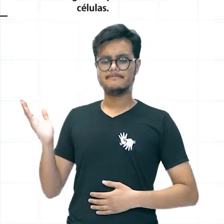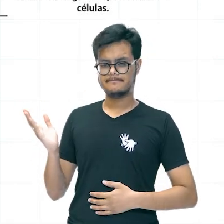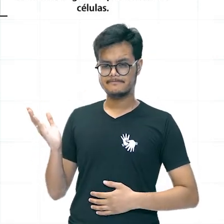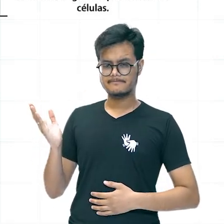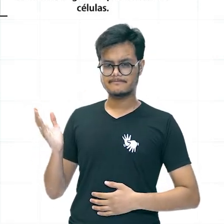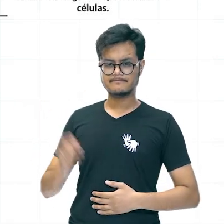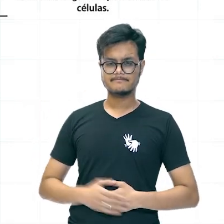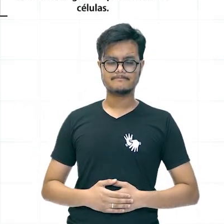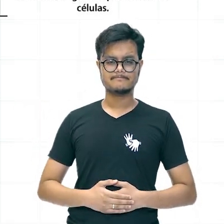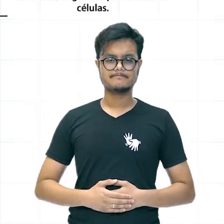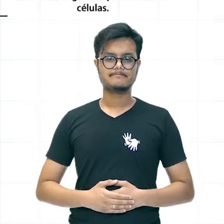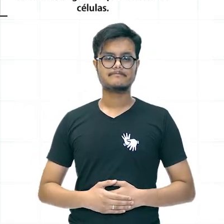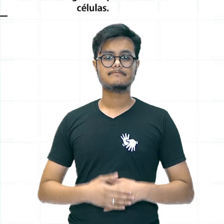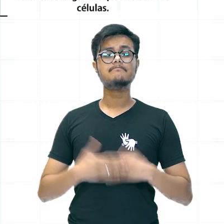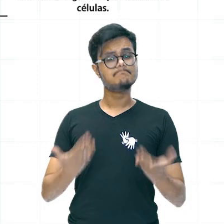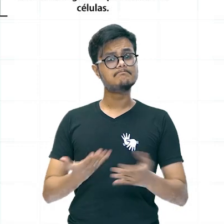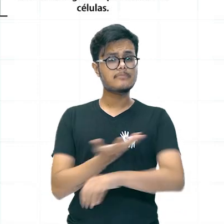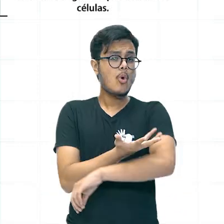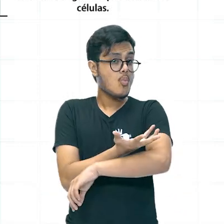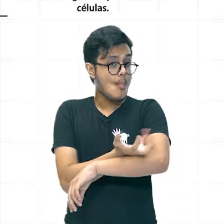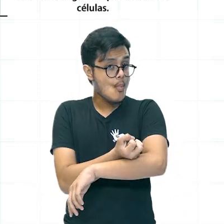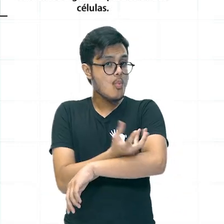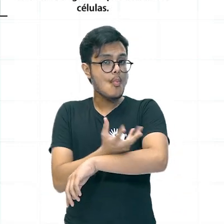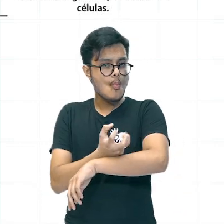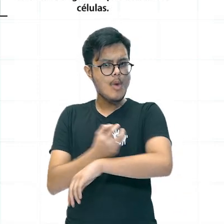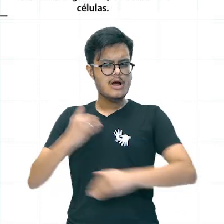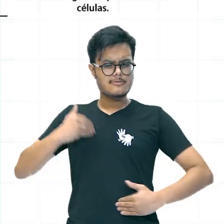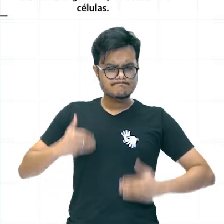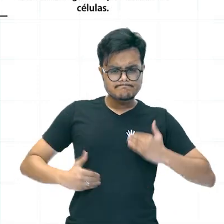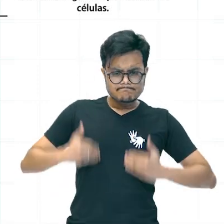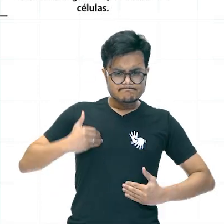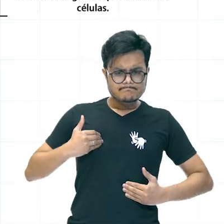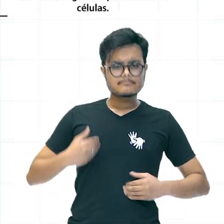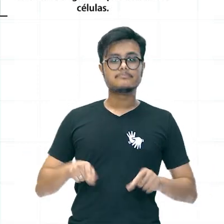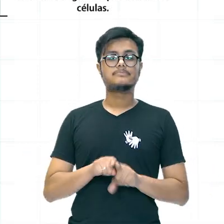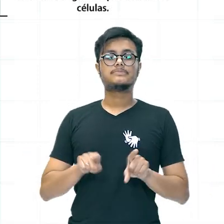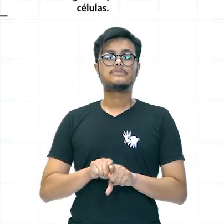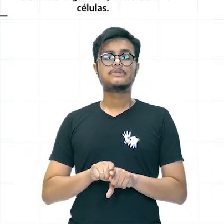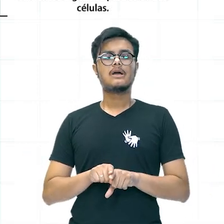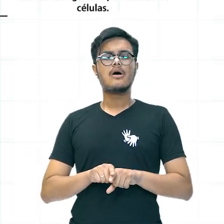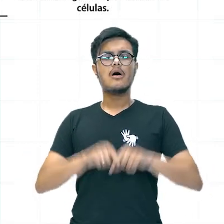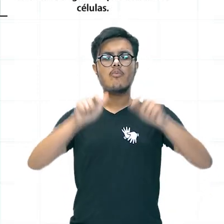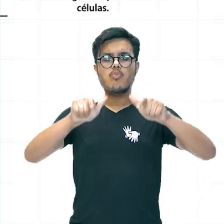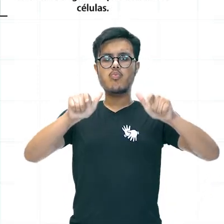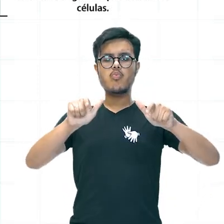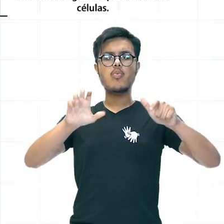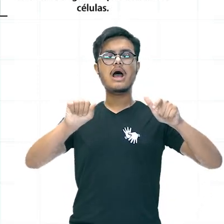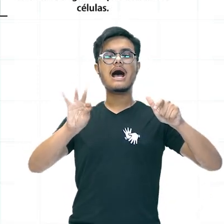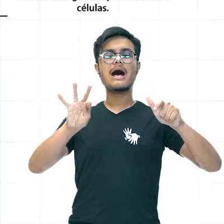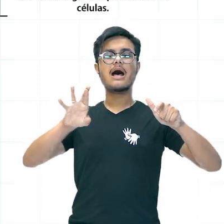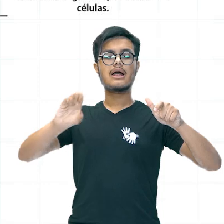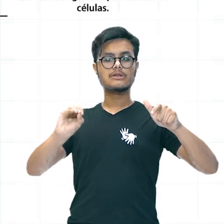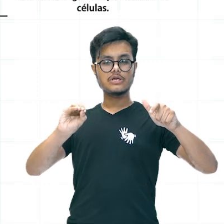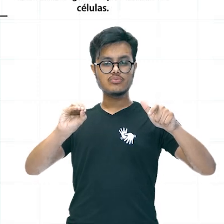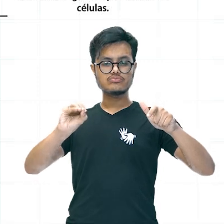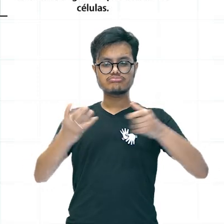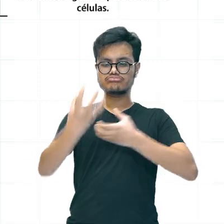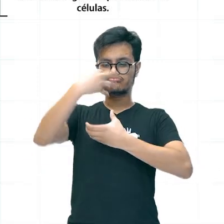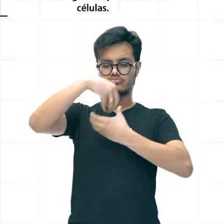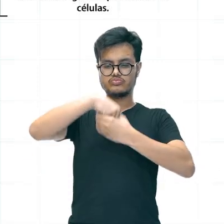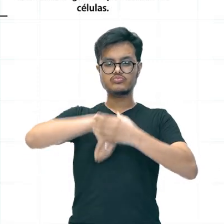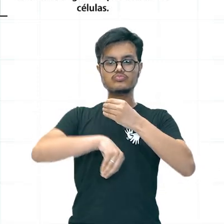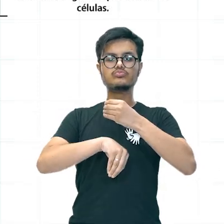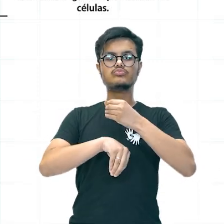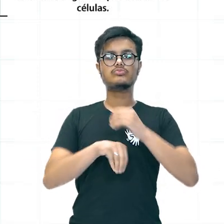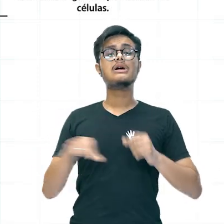Você observa que ele tem um corpo aí que possui o átrio, que é essa cavidade interna dentro da esponja.